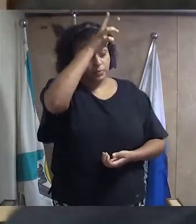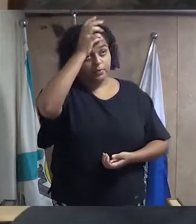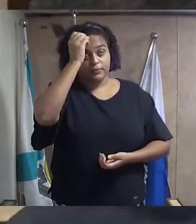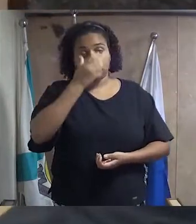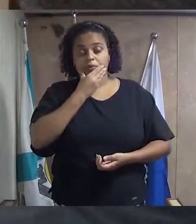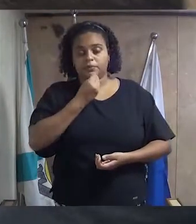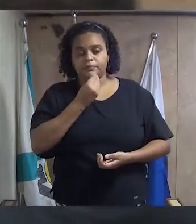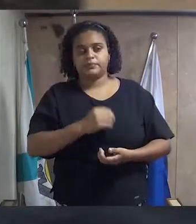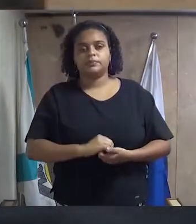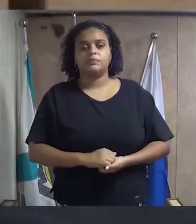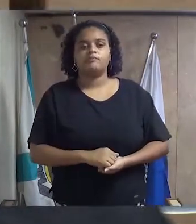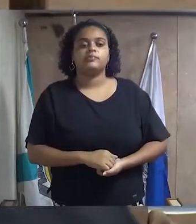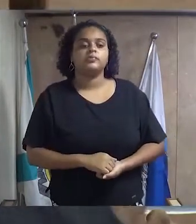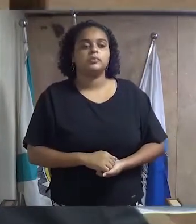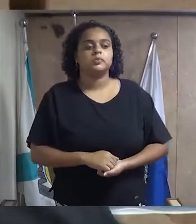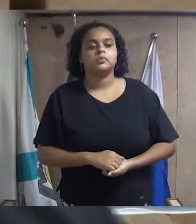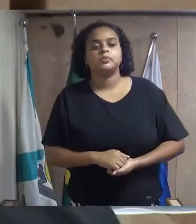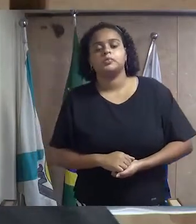prefeito